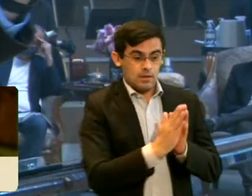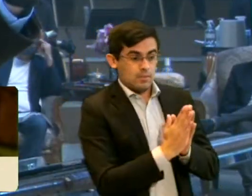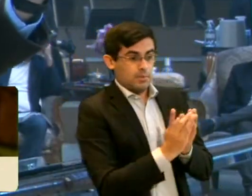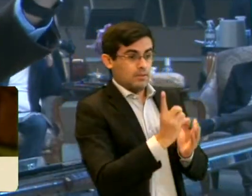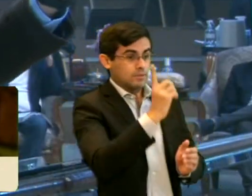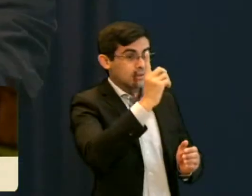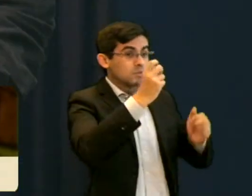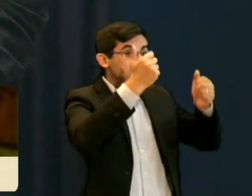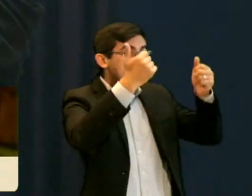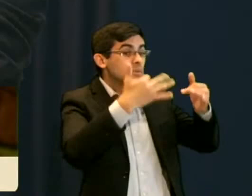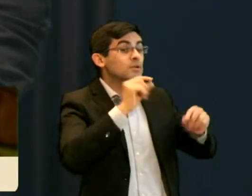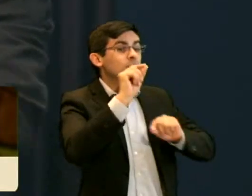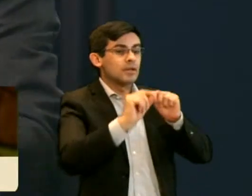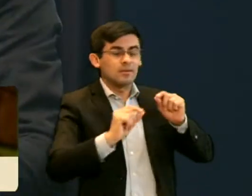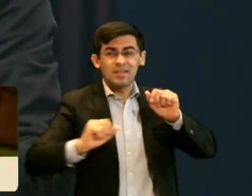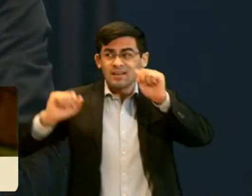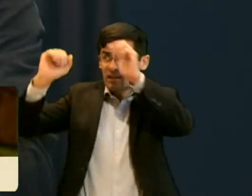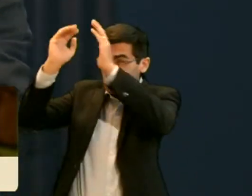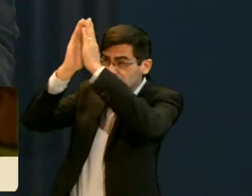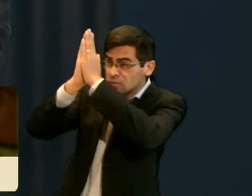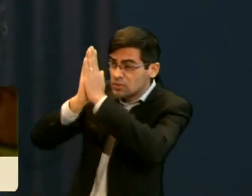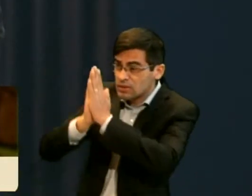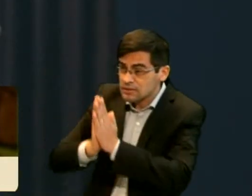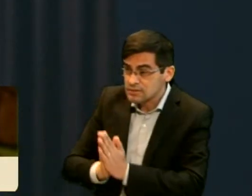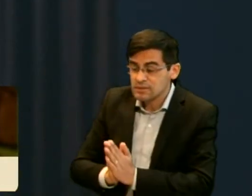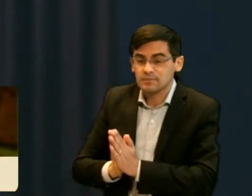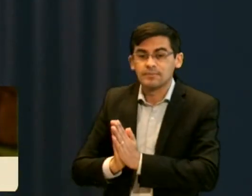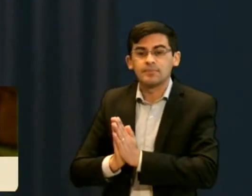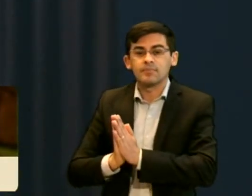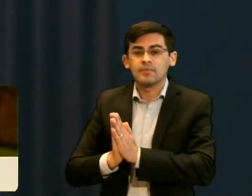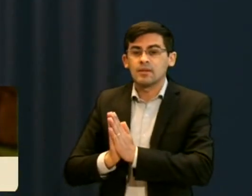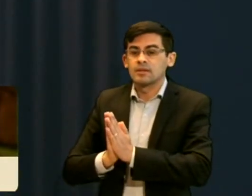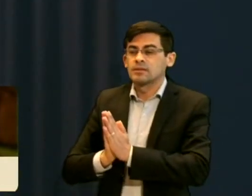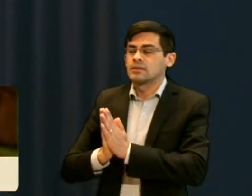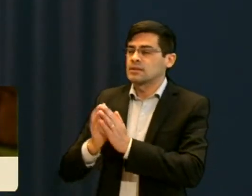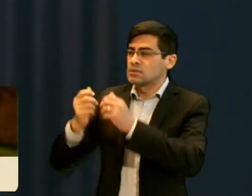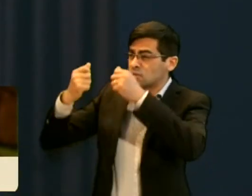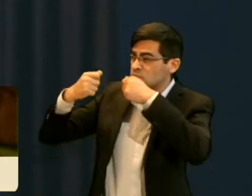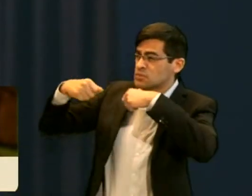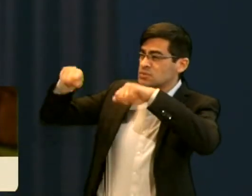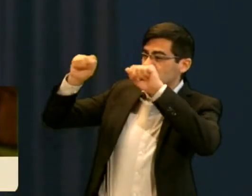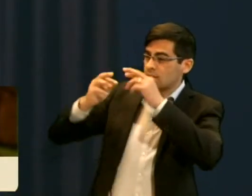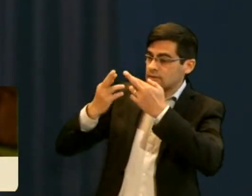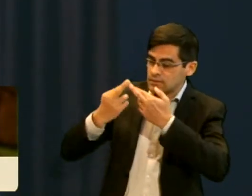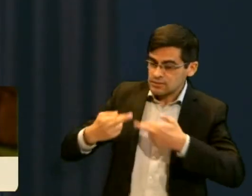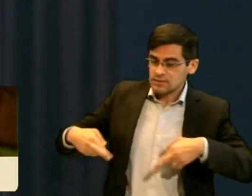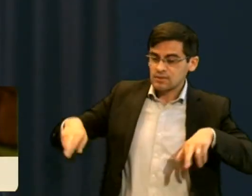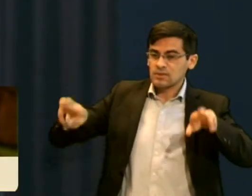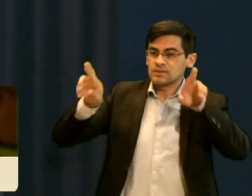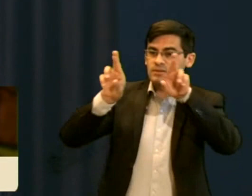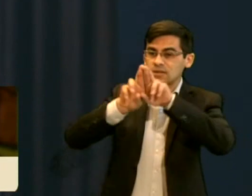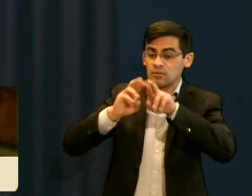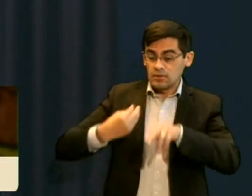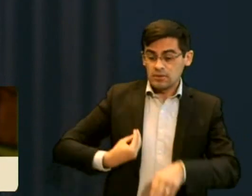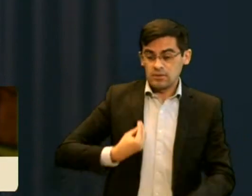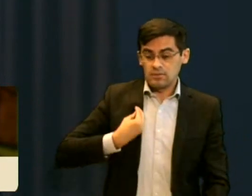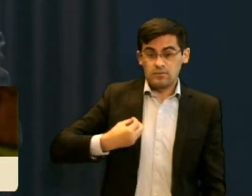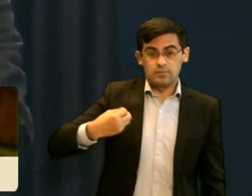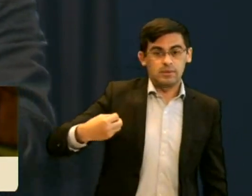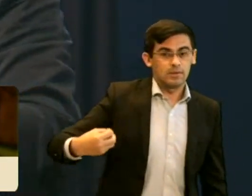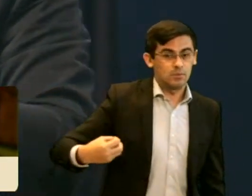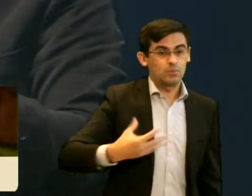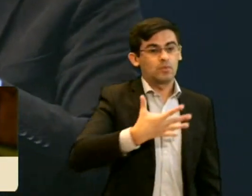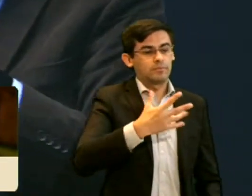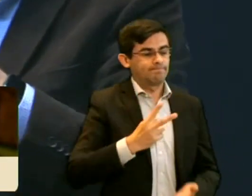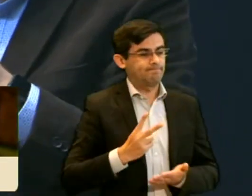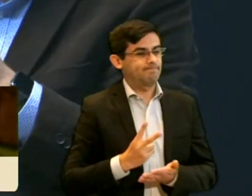isso é um ato de adoração, que traz renovo para as nossas vidas. Eu acho